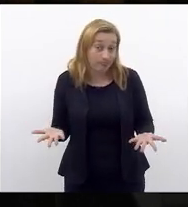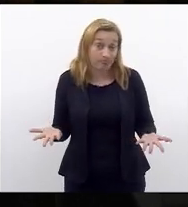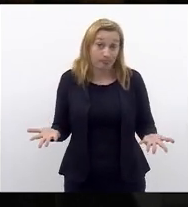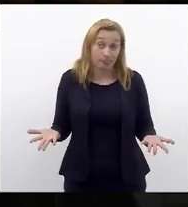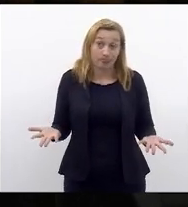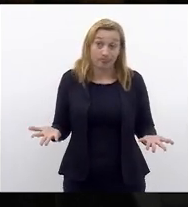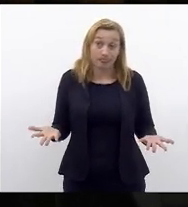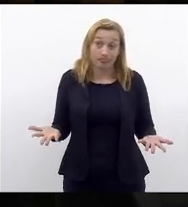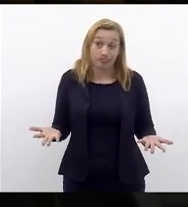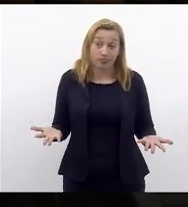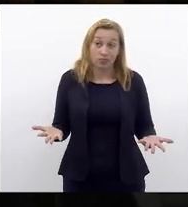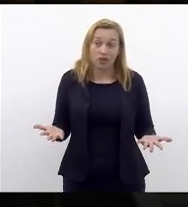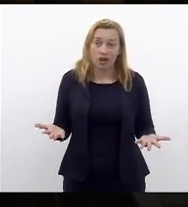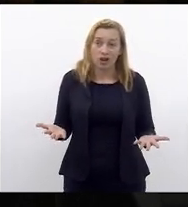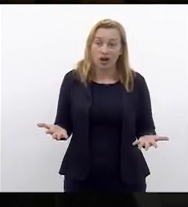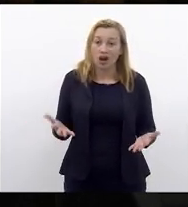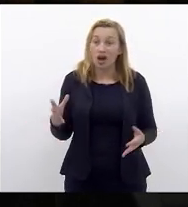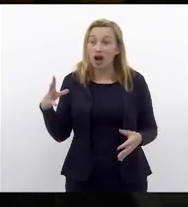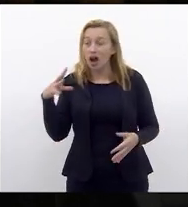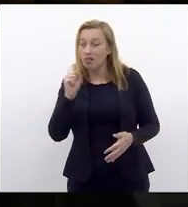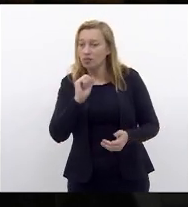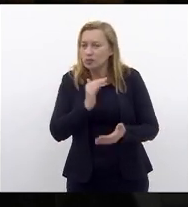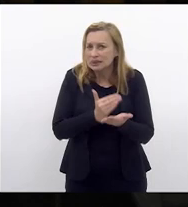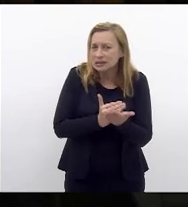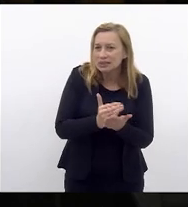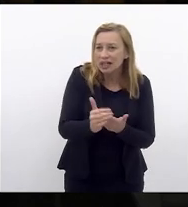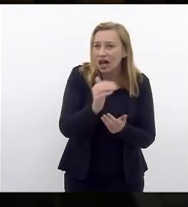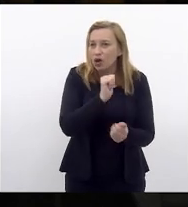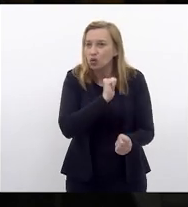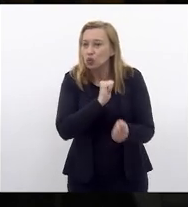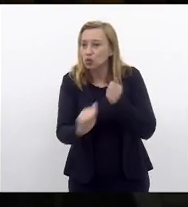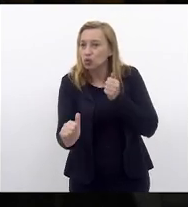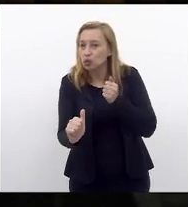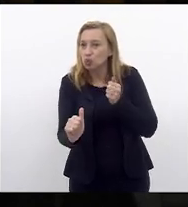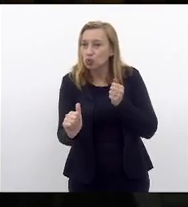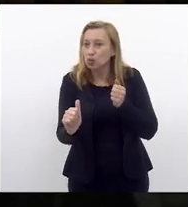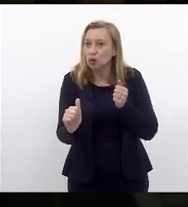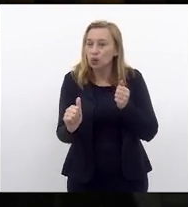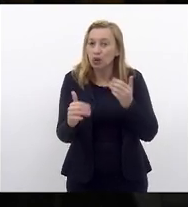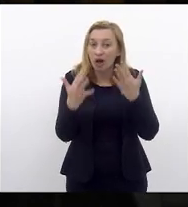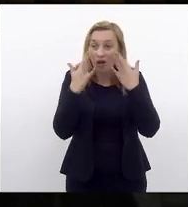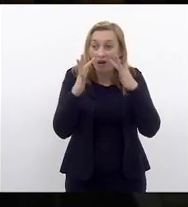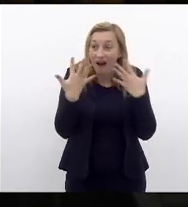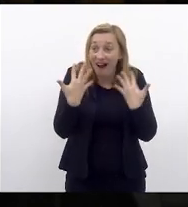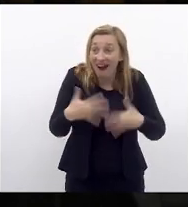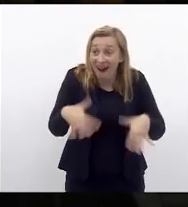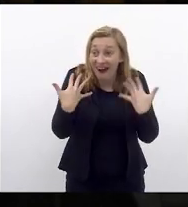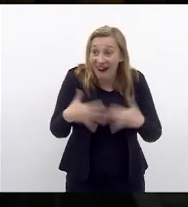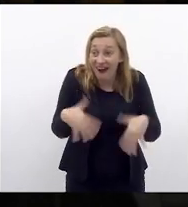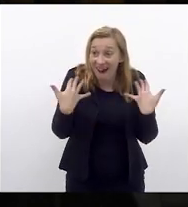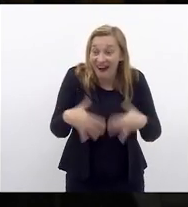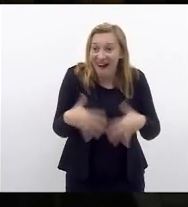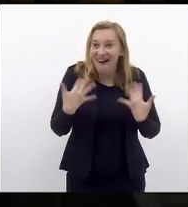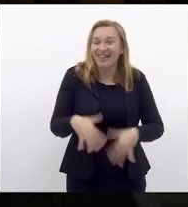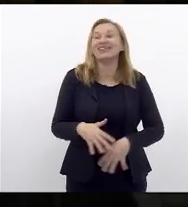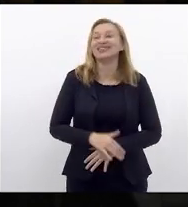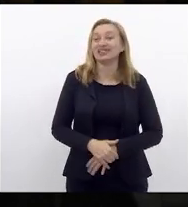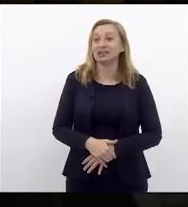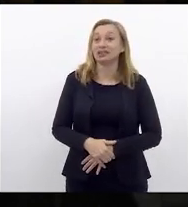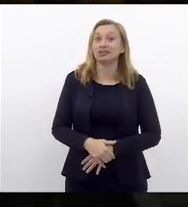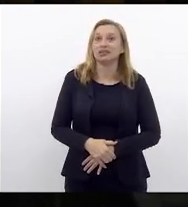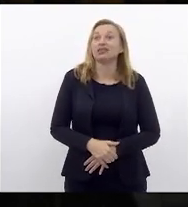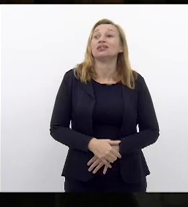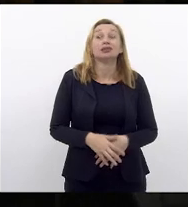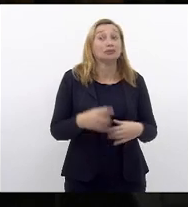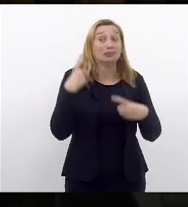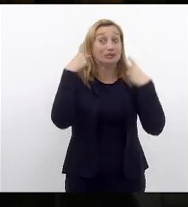E logo mais, quando começar o jogo, eu vou ficar tenso ao extremo. Vou ficar tenso